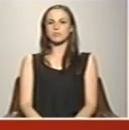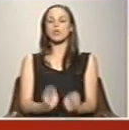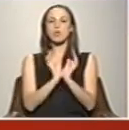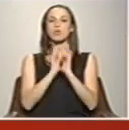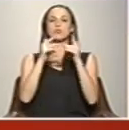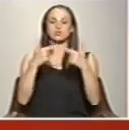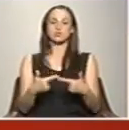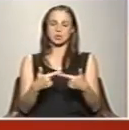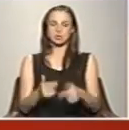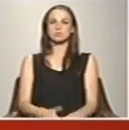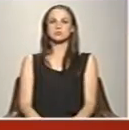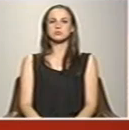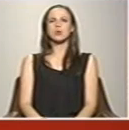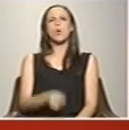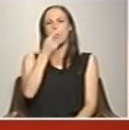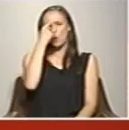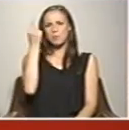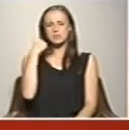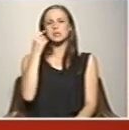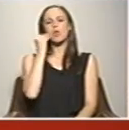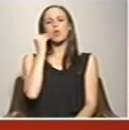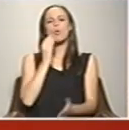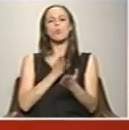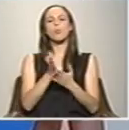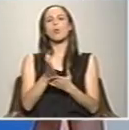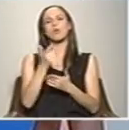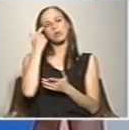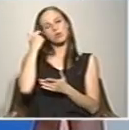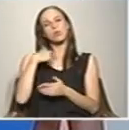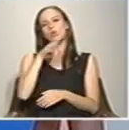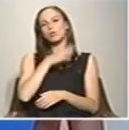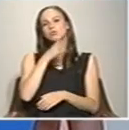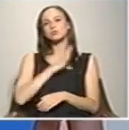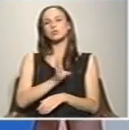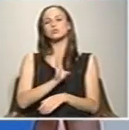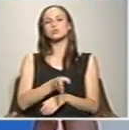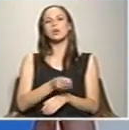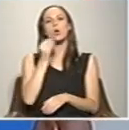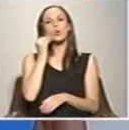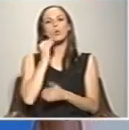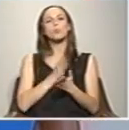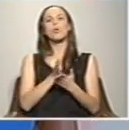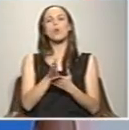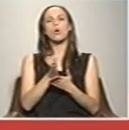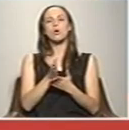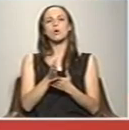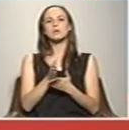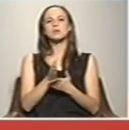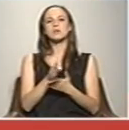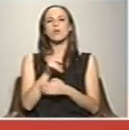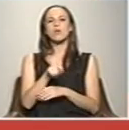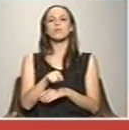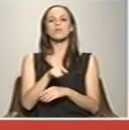do 3D Startup. O ano passado como é que correu? Eu sei que o ano passado já nos contou, não foi a Faculdade de Economia sozinha que organizou, mas como é que correu este evento? Foi um evento